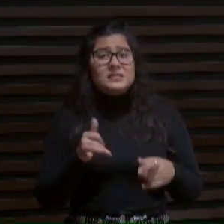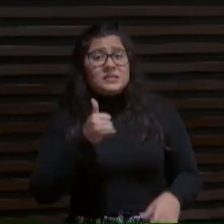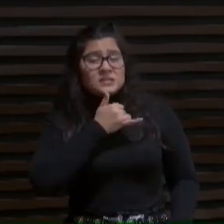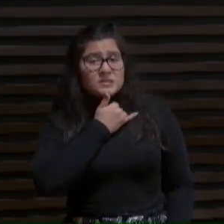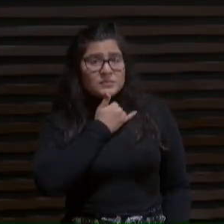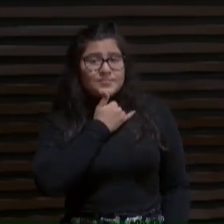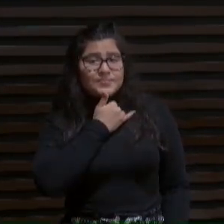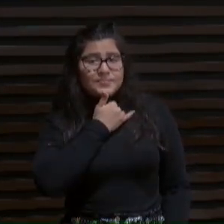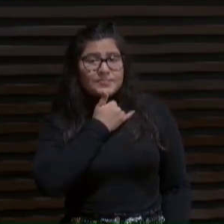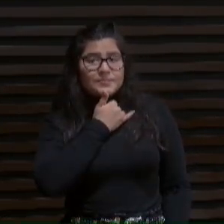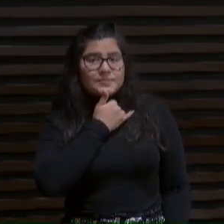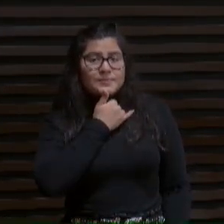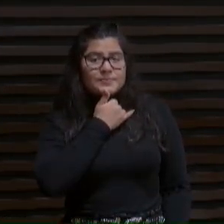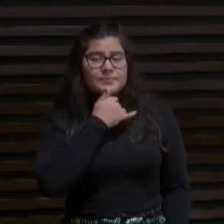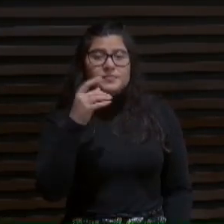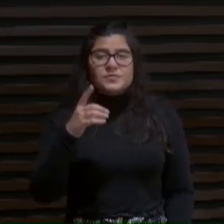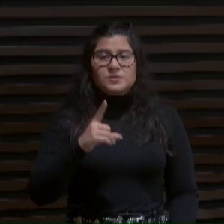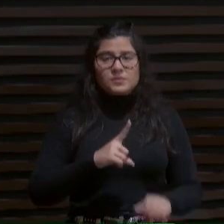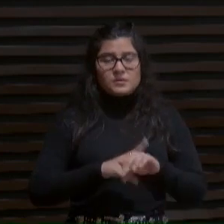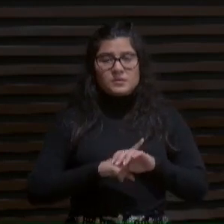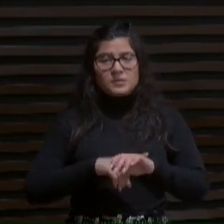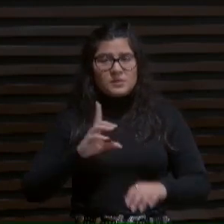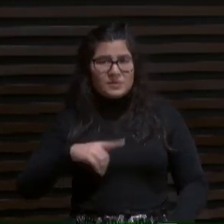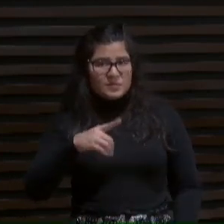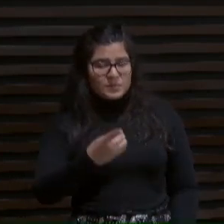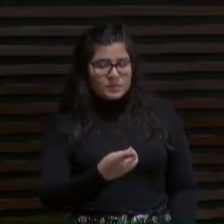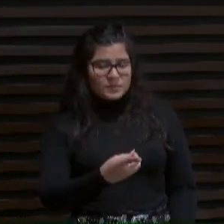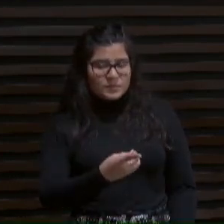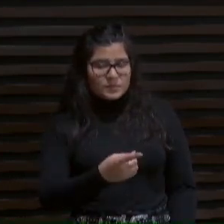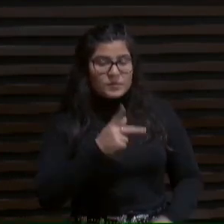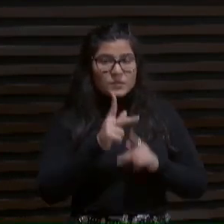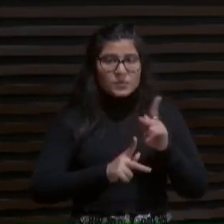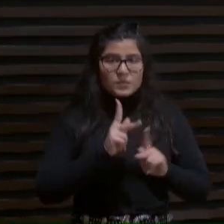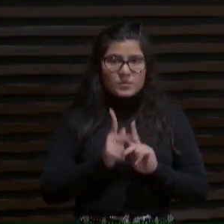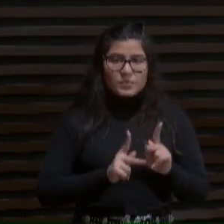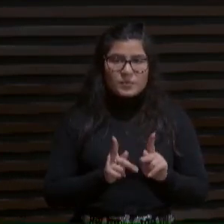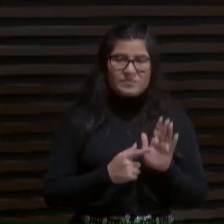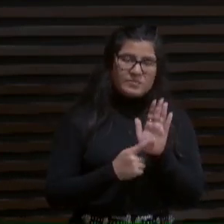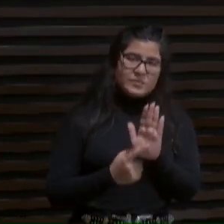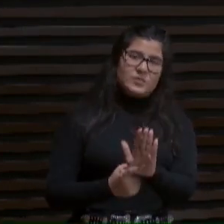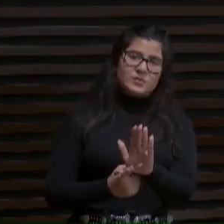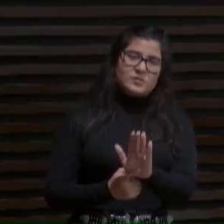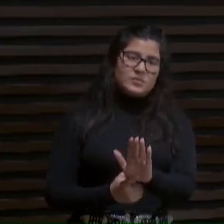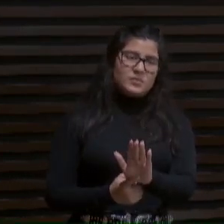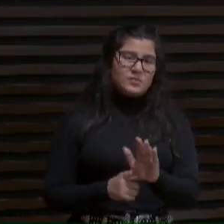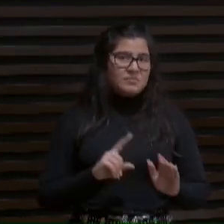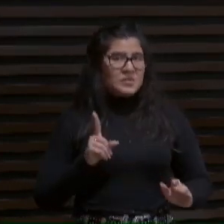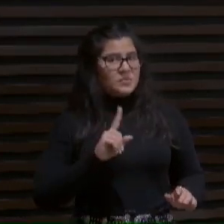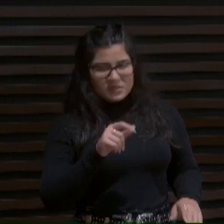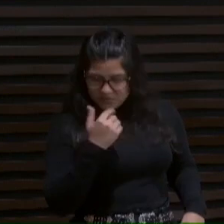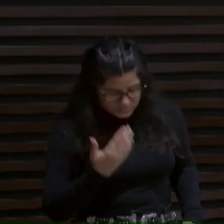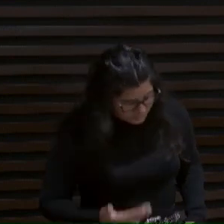tristemente, depois de um tempo, o povo se mostrou indigno de viver